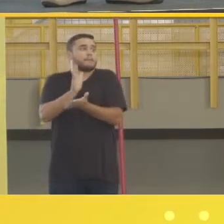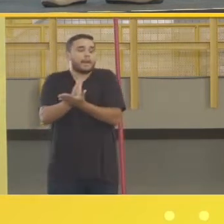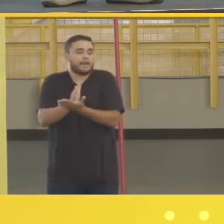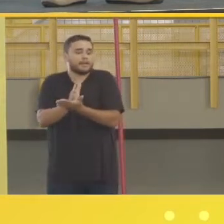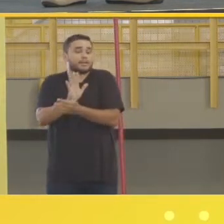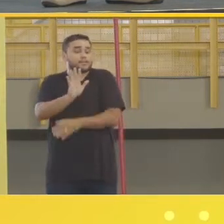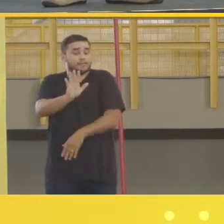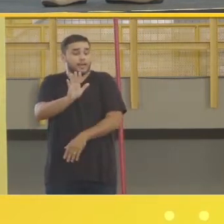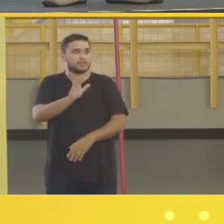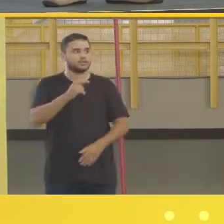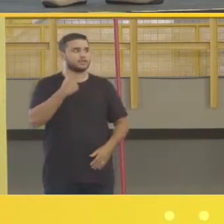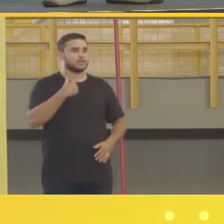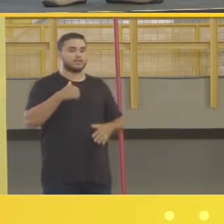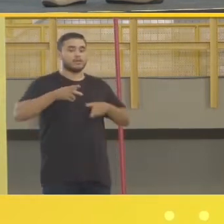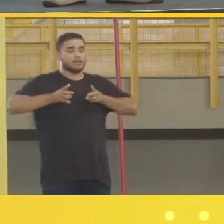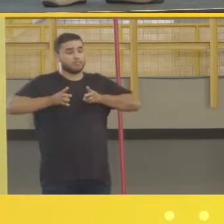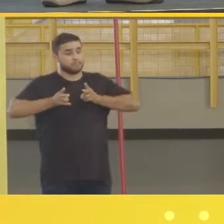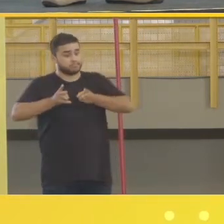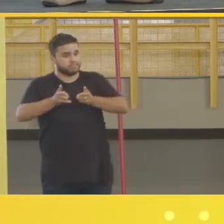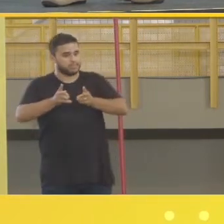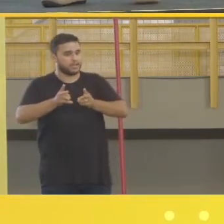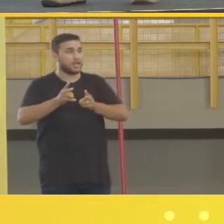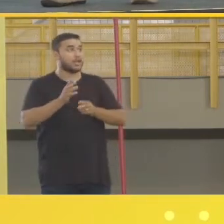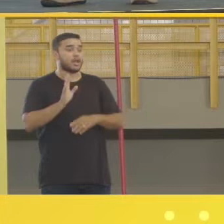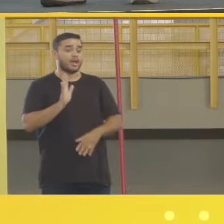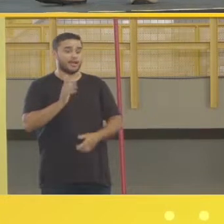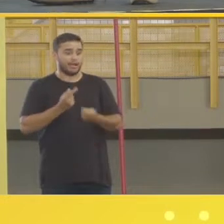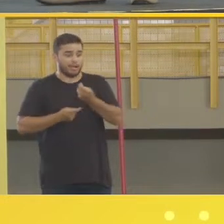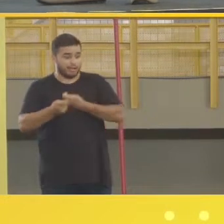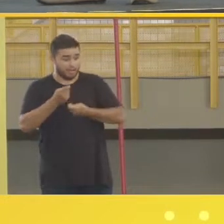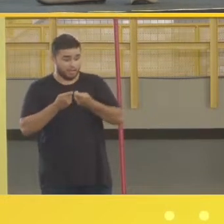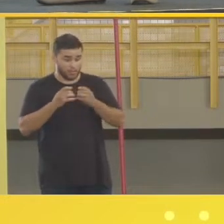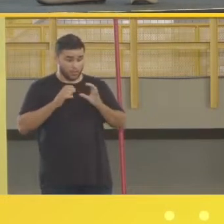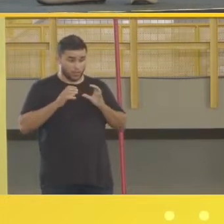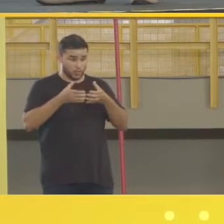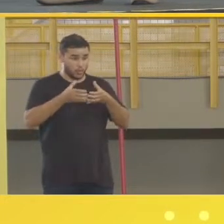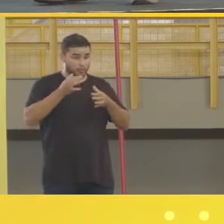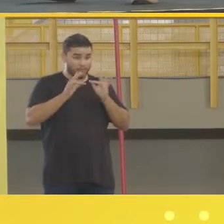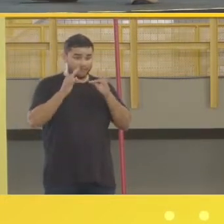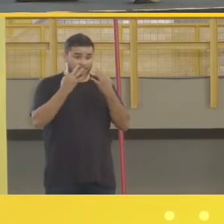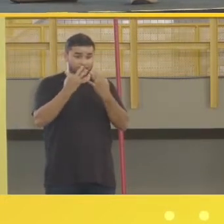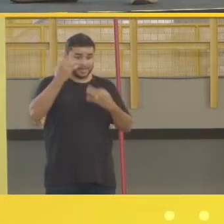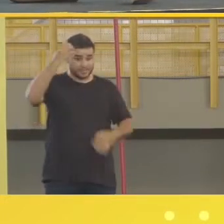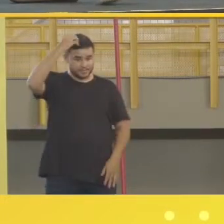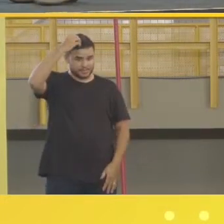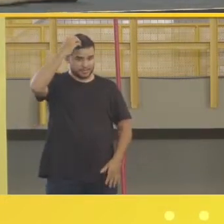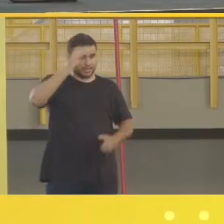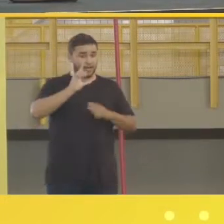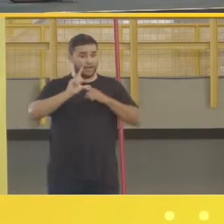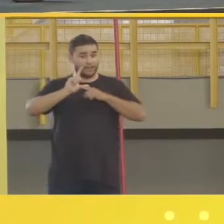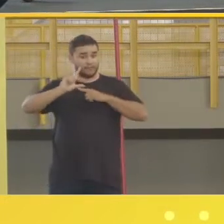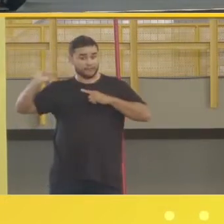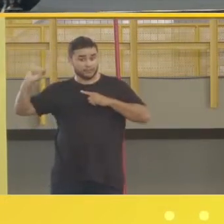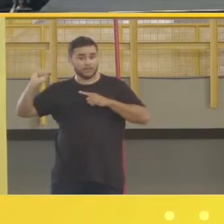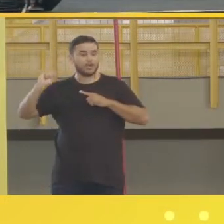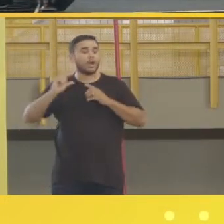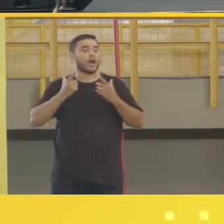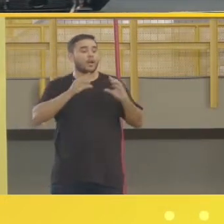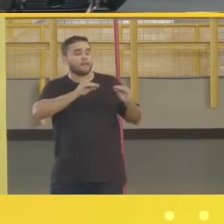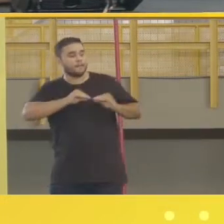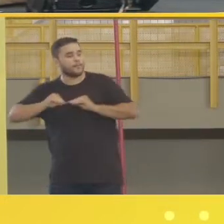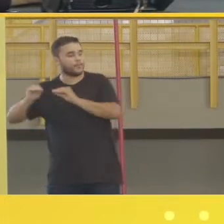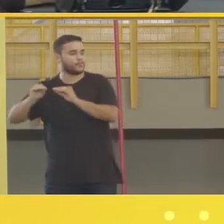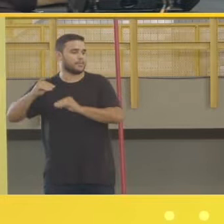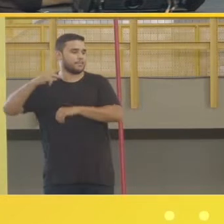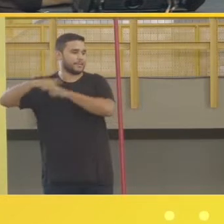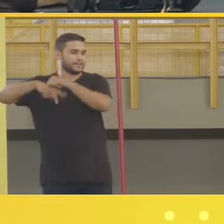da família portuguesa para o Brasil. Essa corte vai ser transferida, essa viagem vai acontecer, vai controlando